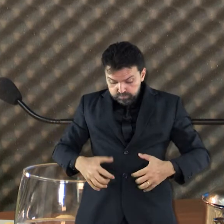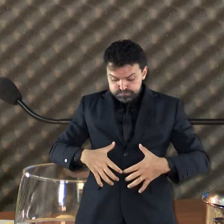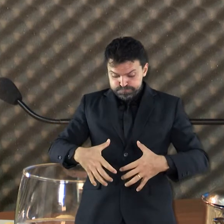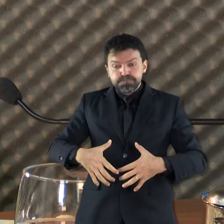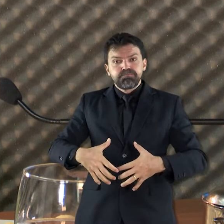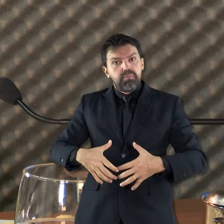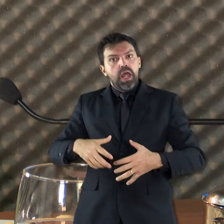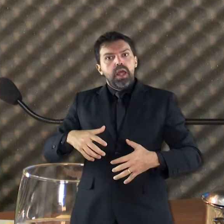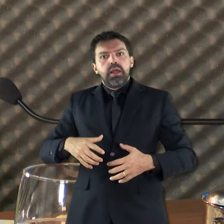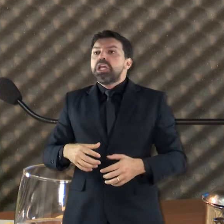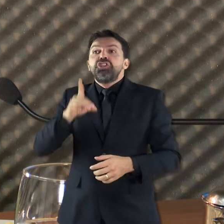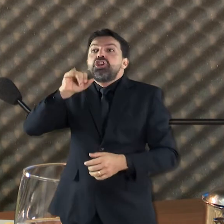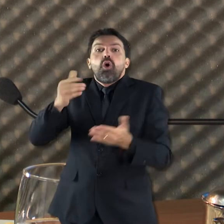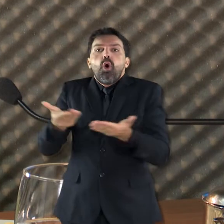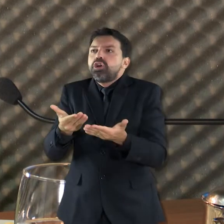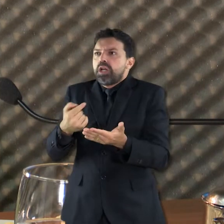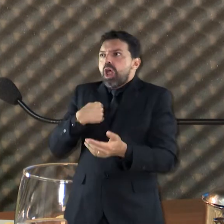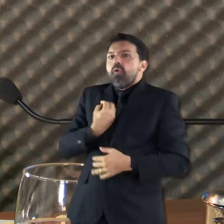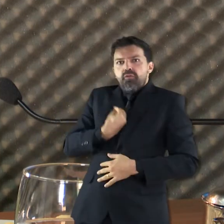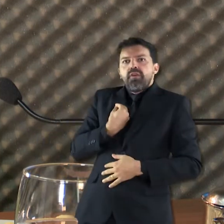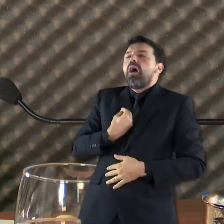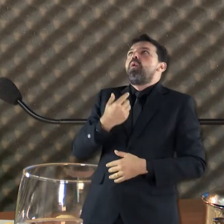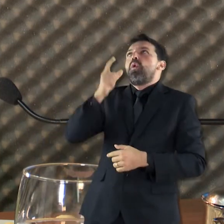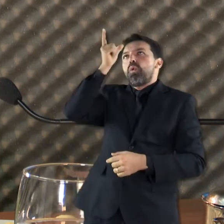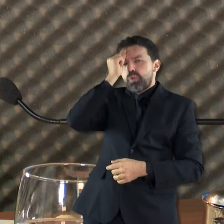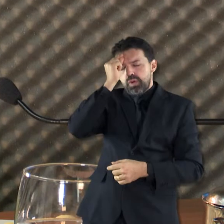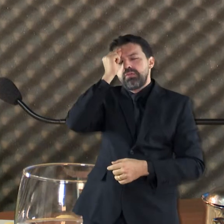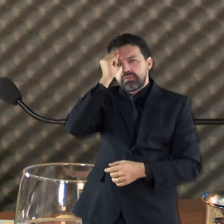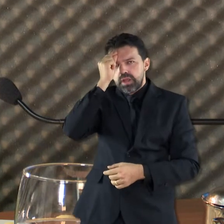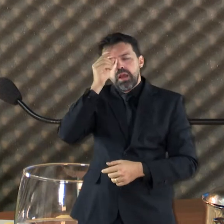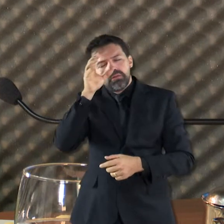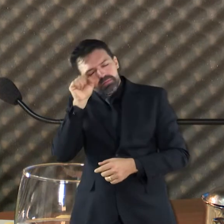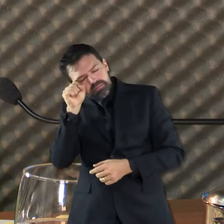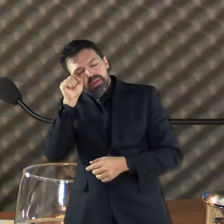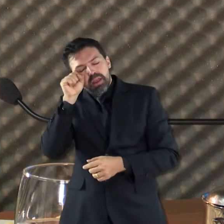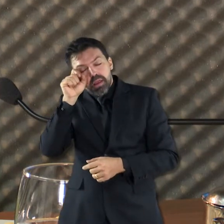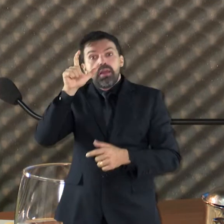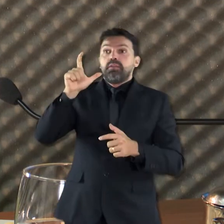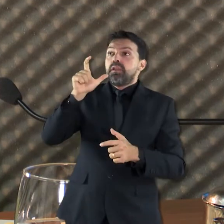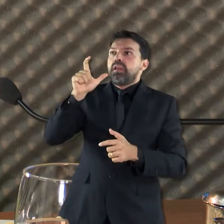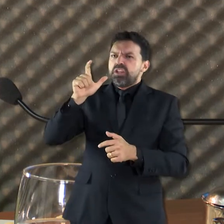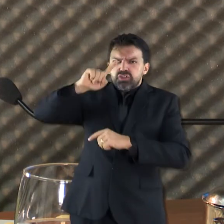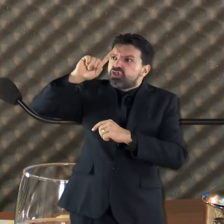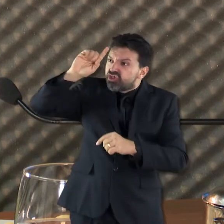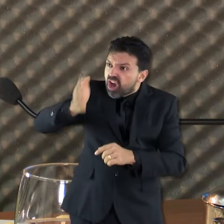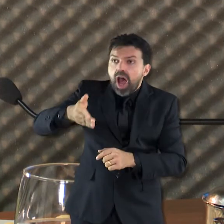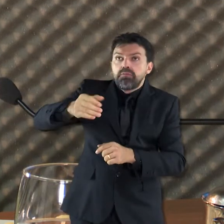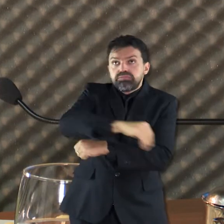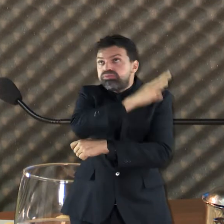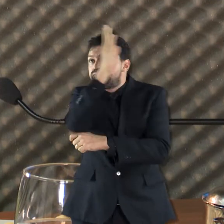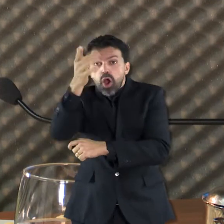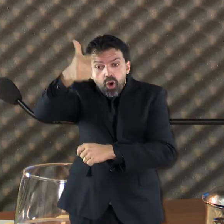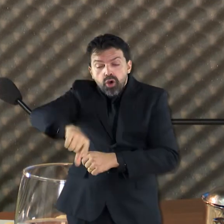dia. Eu falei, pô, escapei da cirurgia. Eita. Aí apaga, aí acorda e pergunta se já virou o dia. Até a enfermeira falou, olha, tu paciente estranho você,